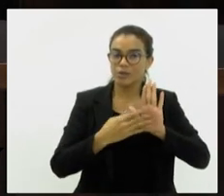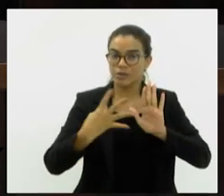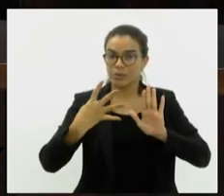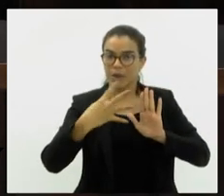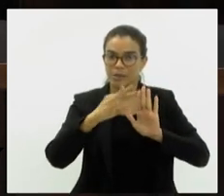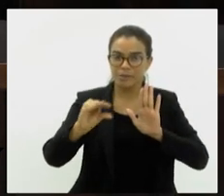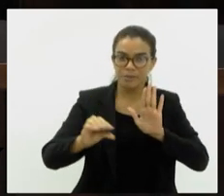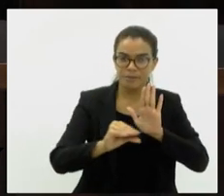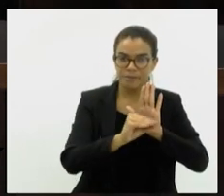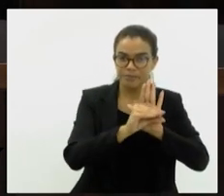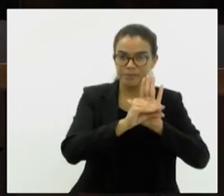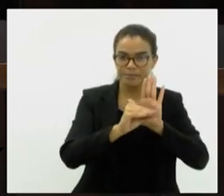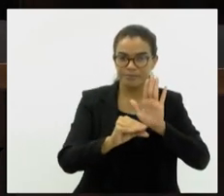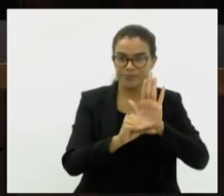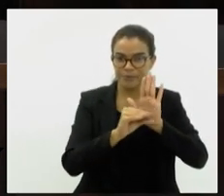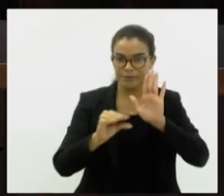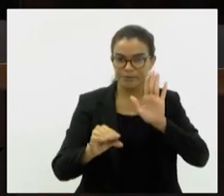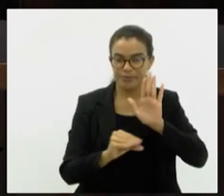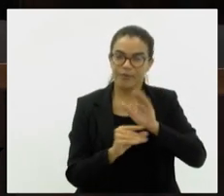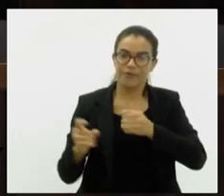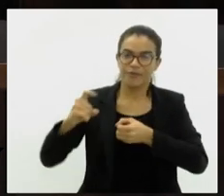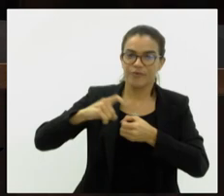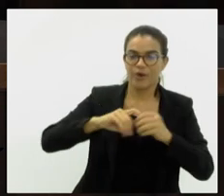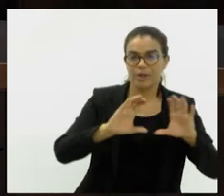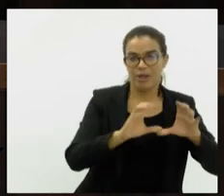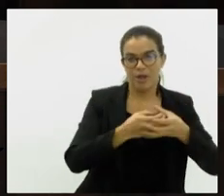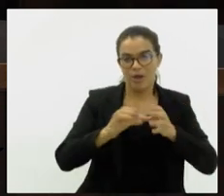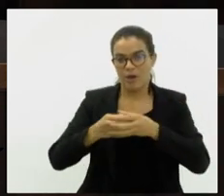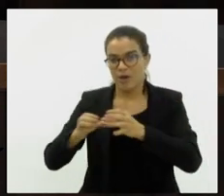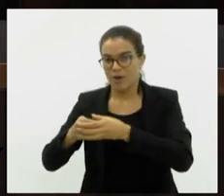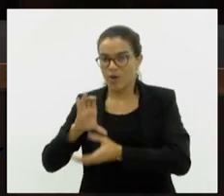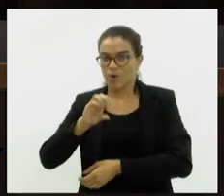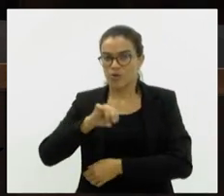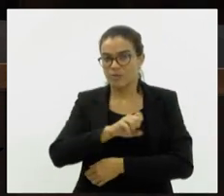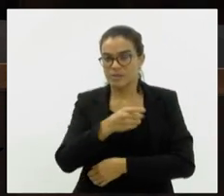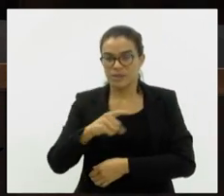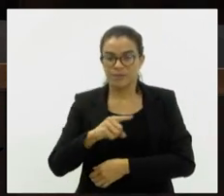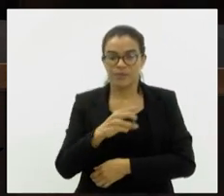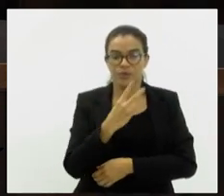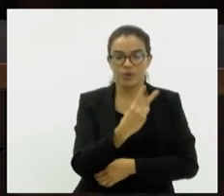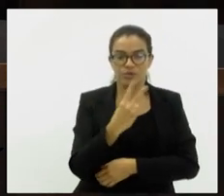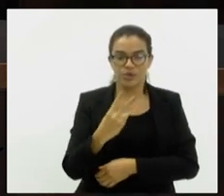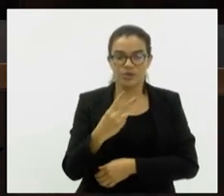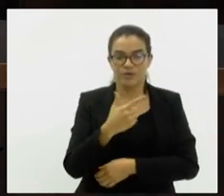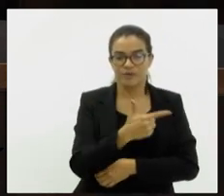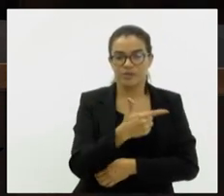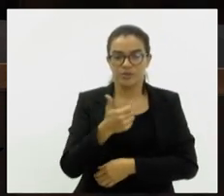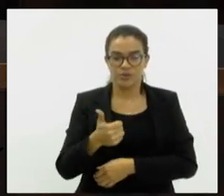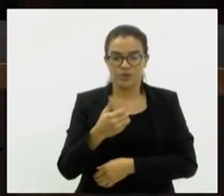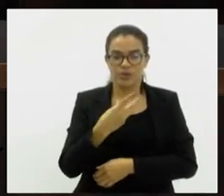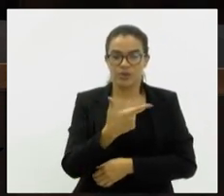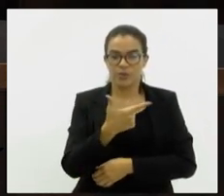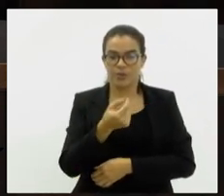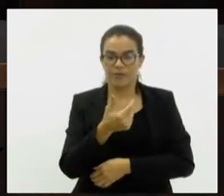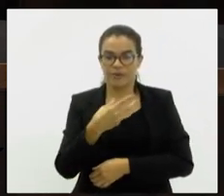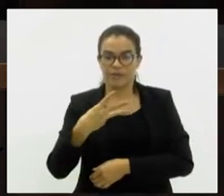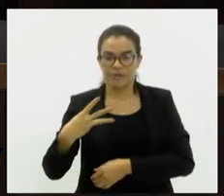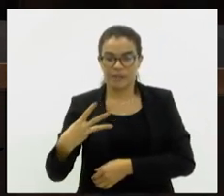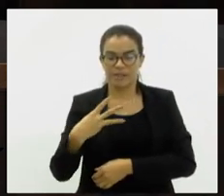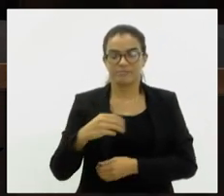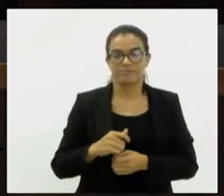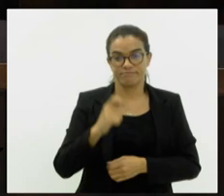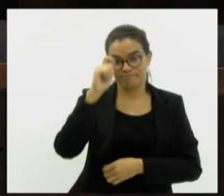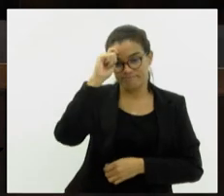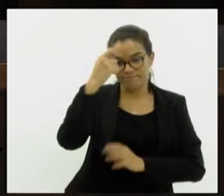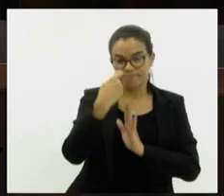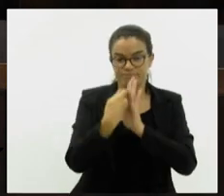4 emendas, retorna às comissões. Projeto de Lei 2221, de 2023, de autoria do